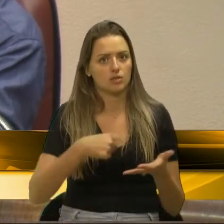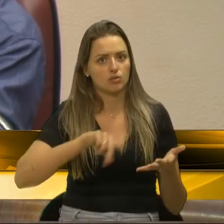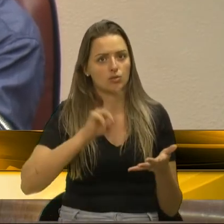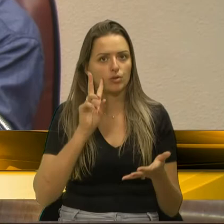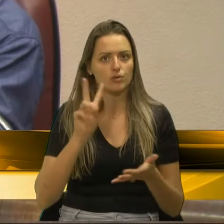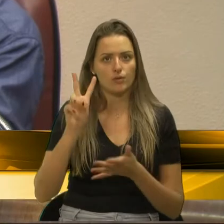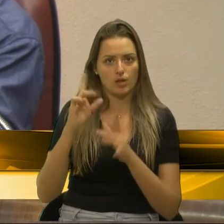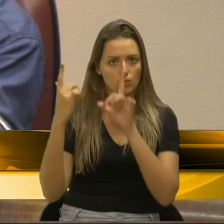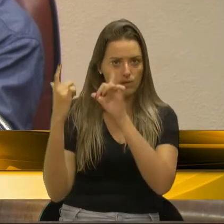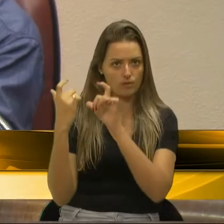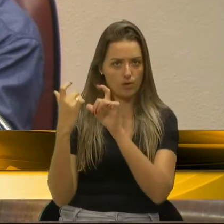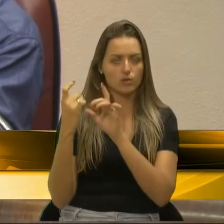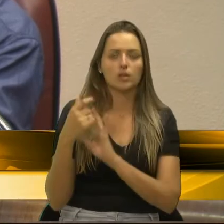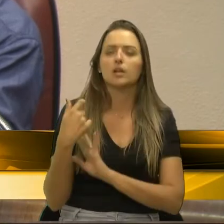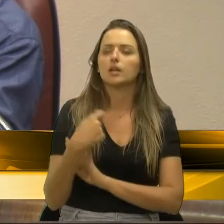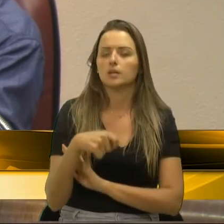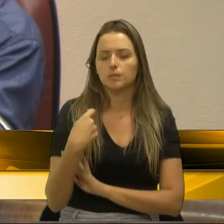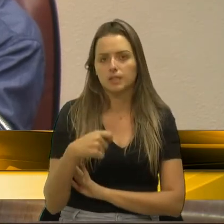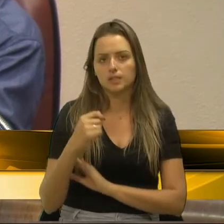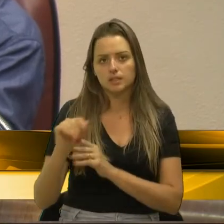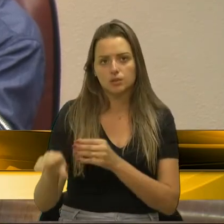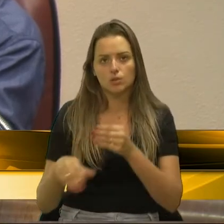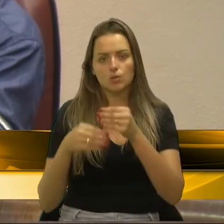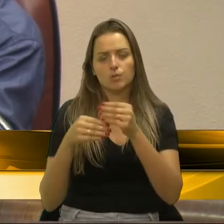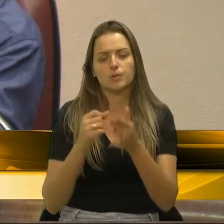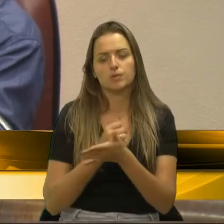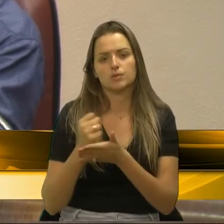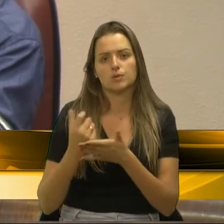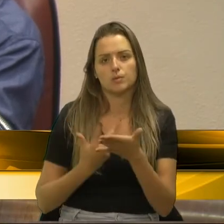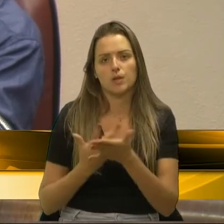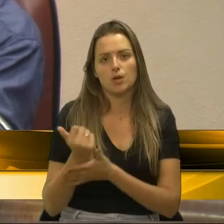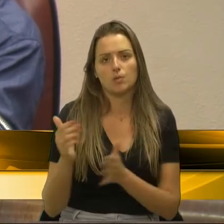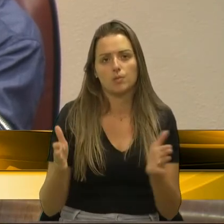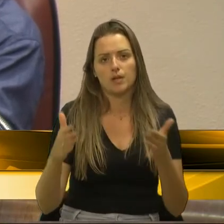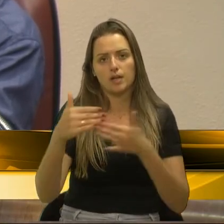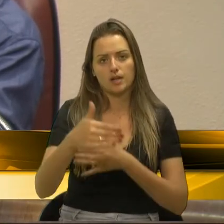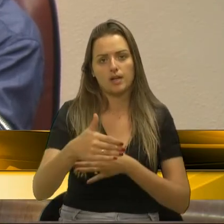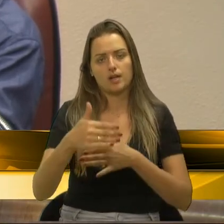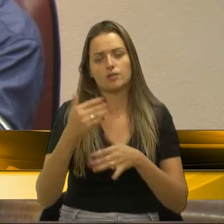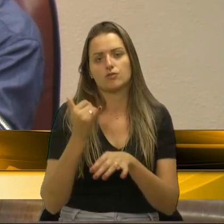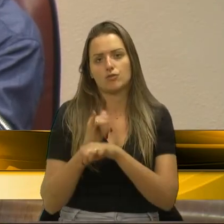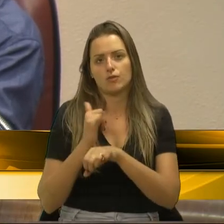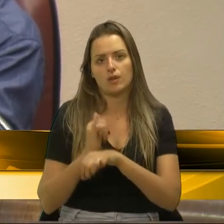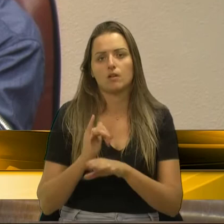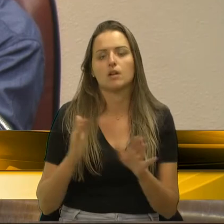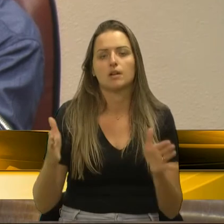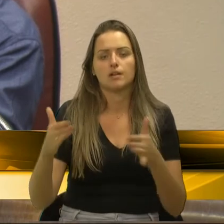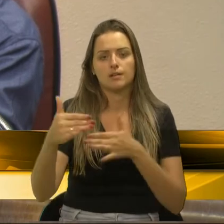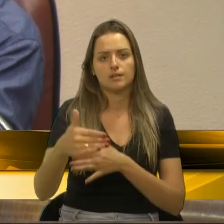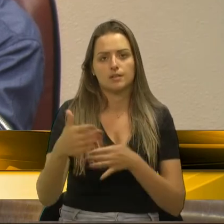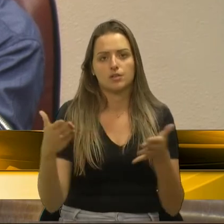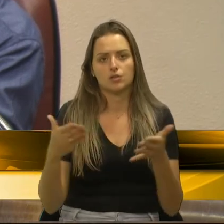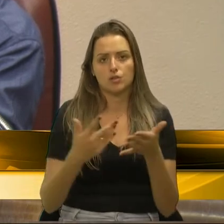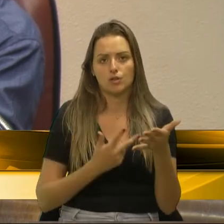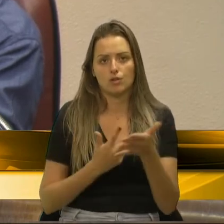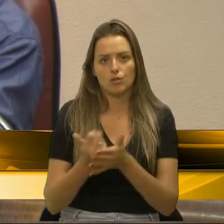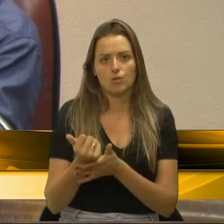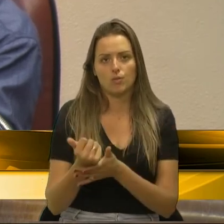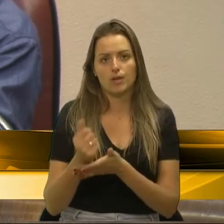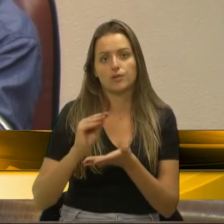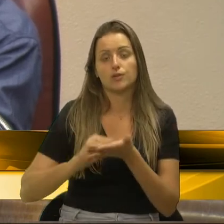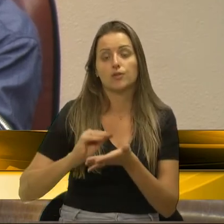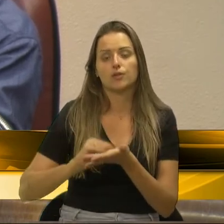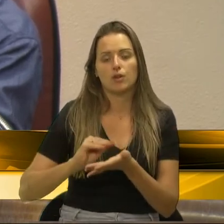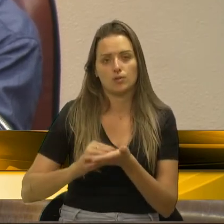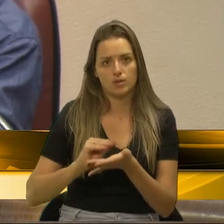e a gente sabe que precisa de aditivo para isso, né? Tem poucas caixas, e as caixas que já foram adquiridas faltariam